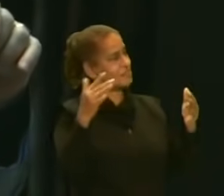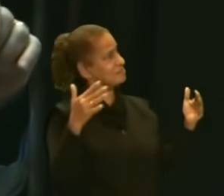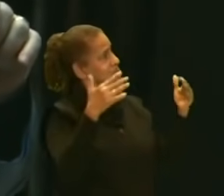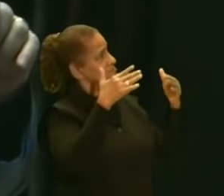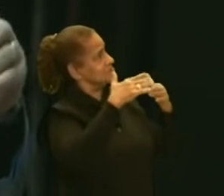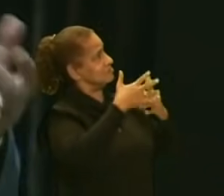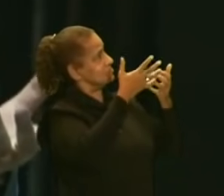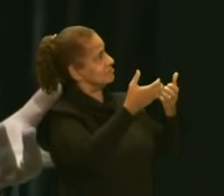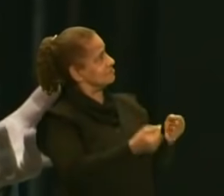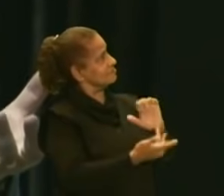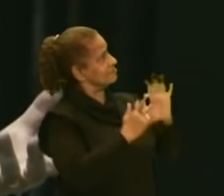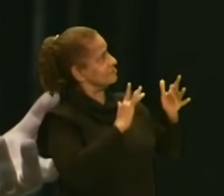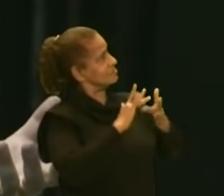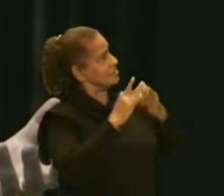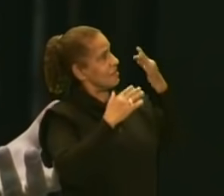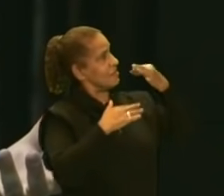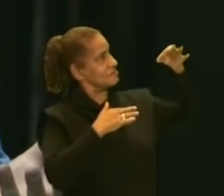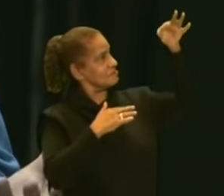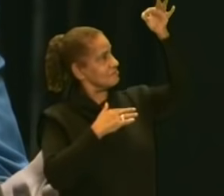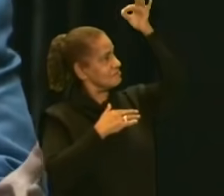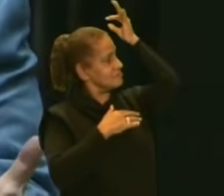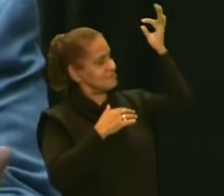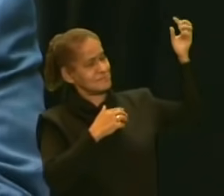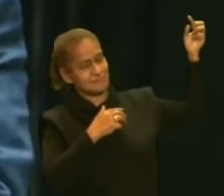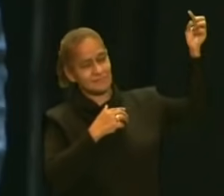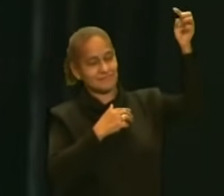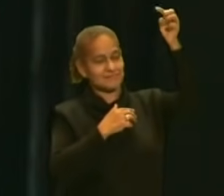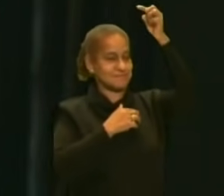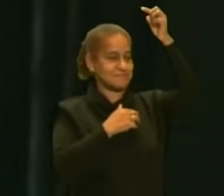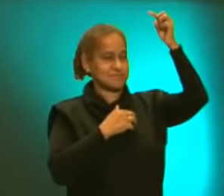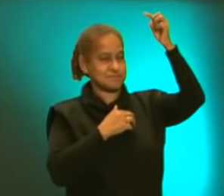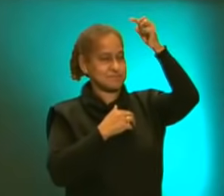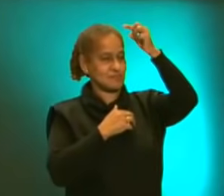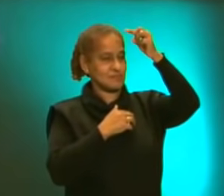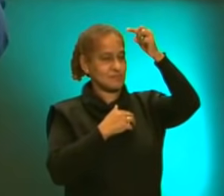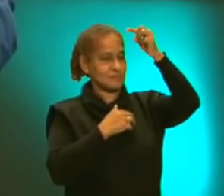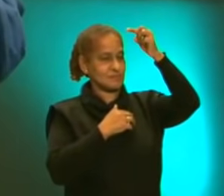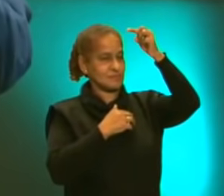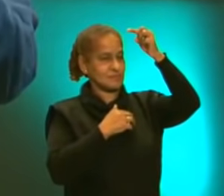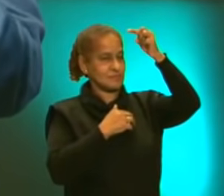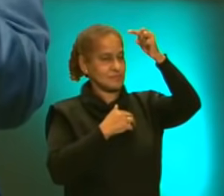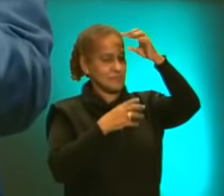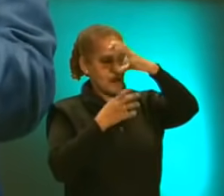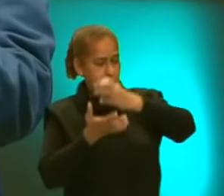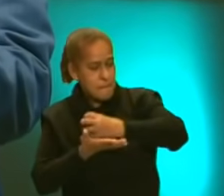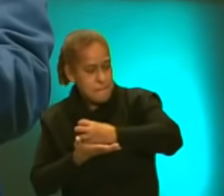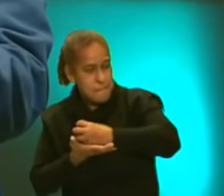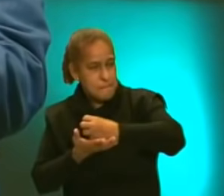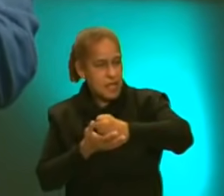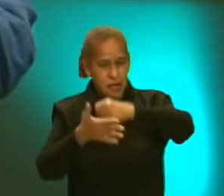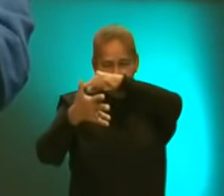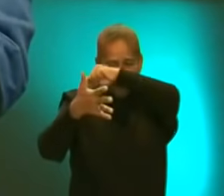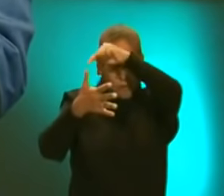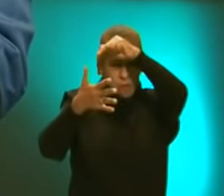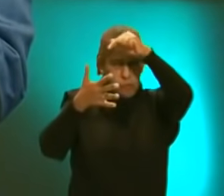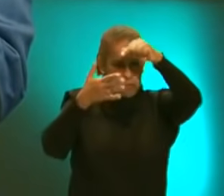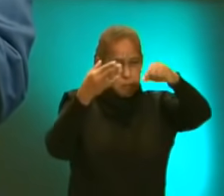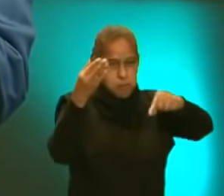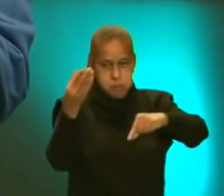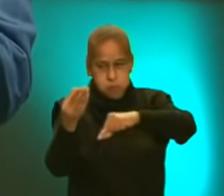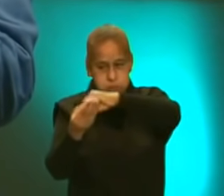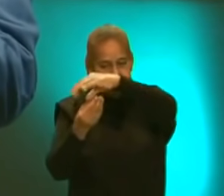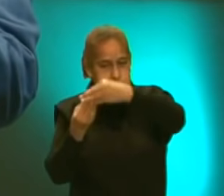Jesus, o Espírito Santo pega todas essas fortalezas, e a Bíblia usa